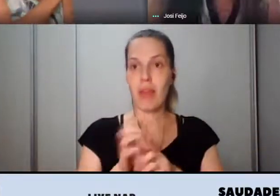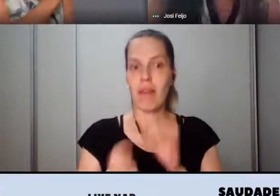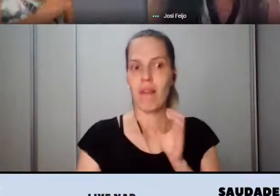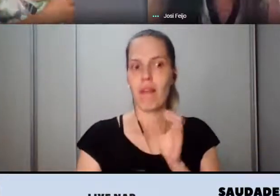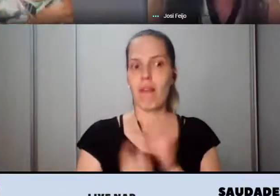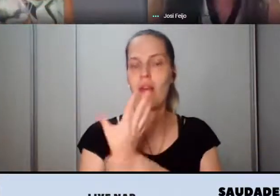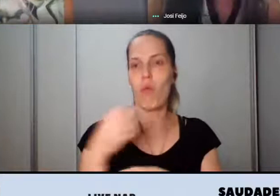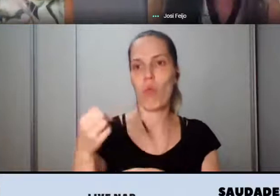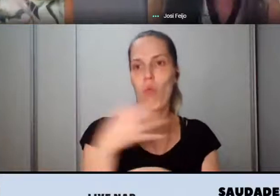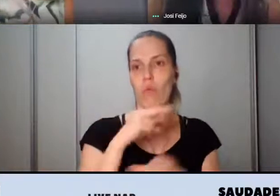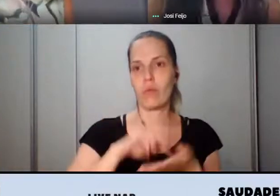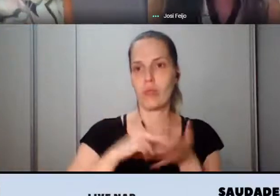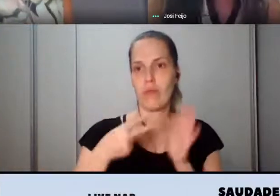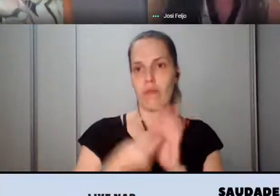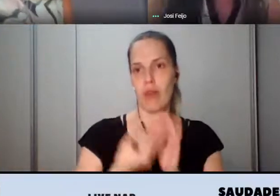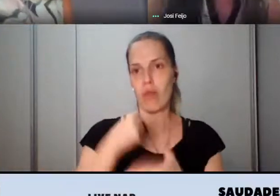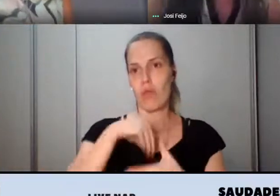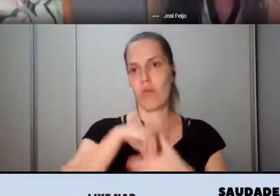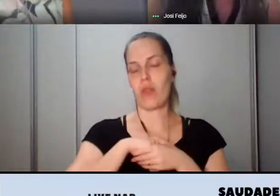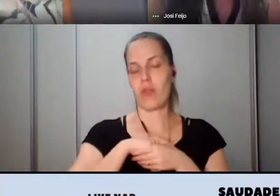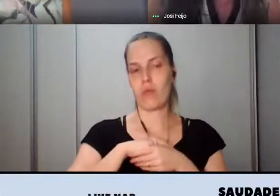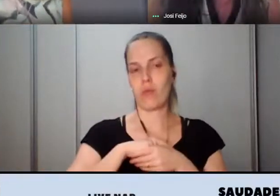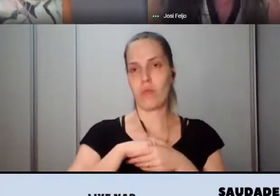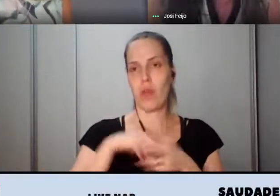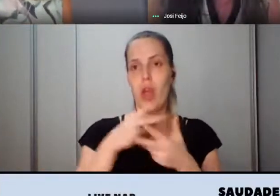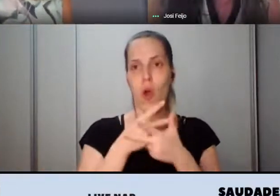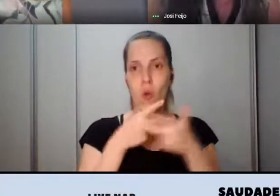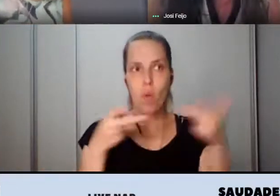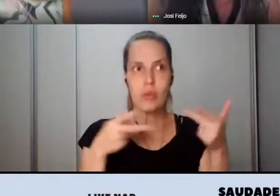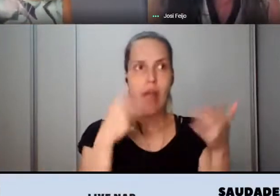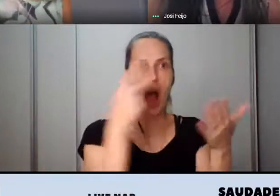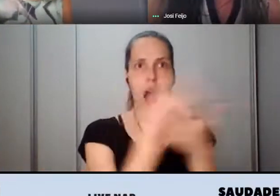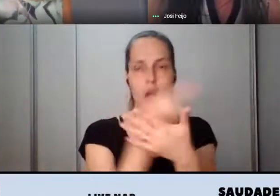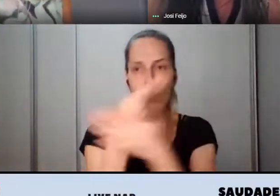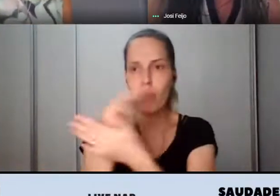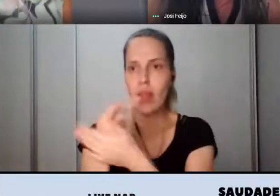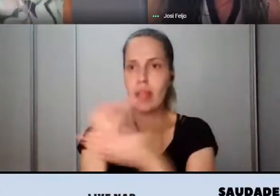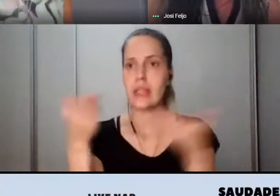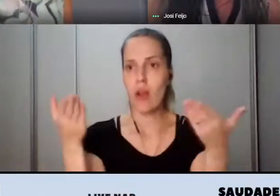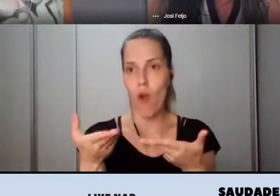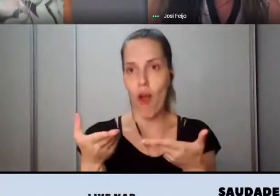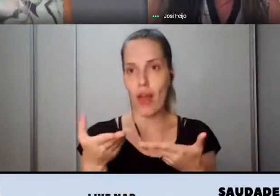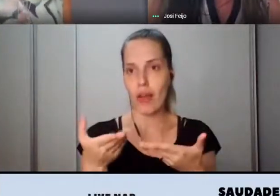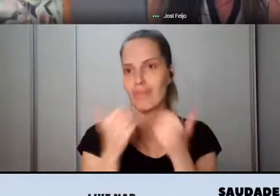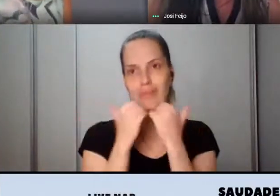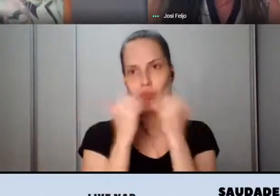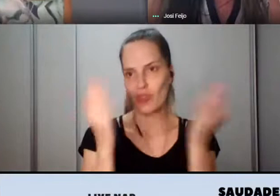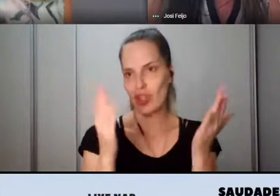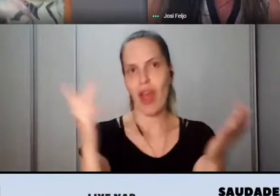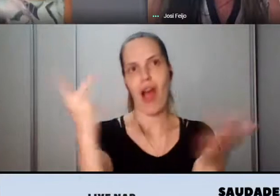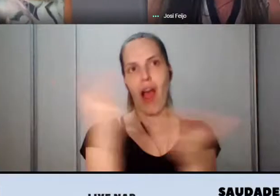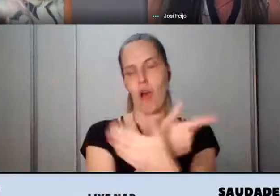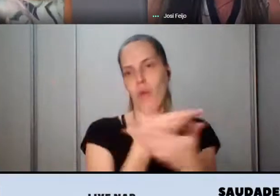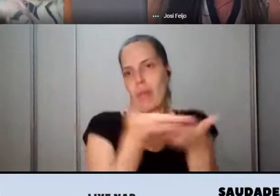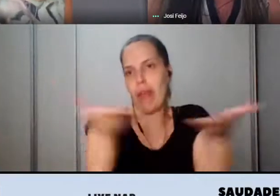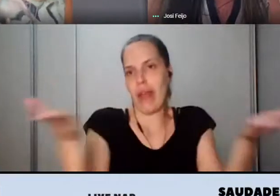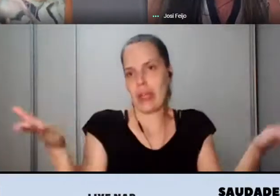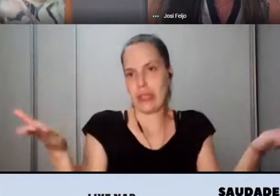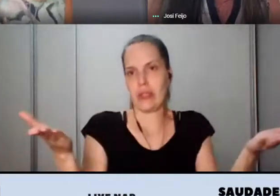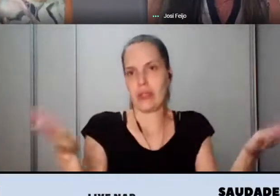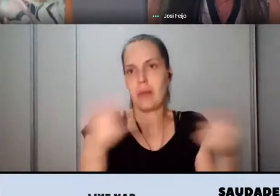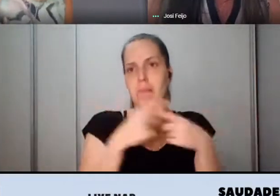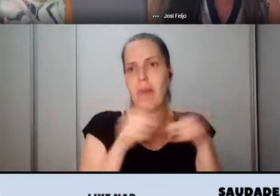está acontecendo, está acontecendo. Bom, e o que fazer com isso dentro da gente? Acho que é isso,